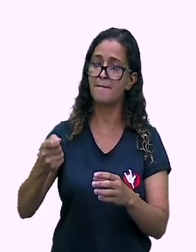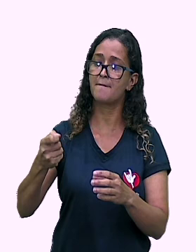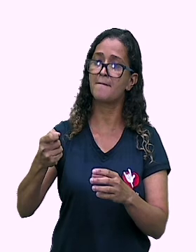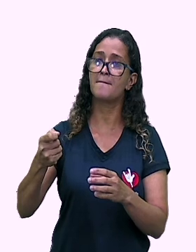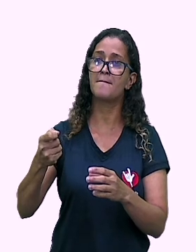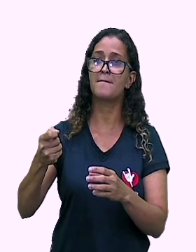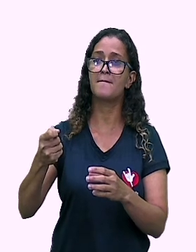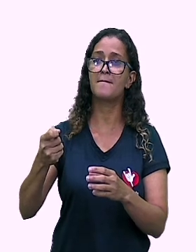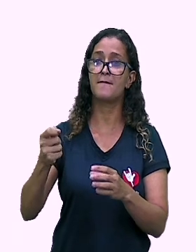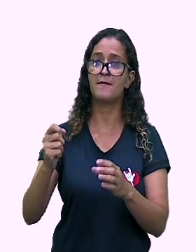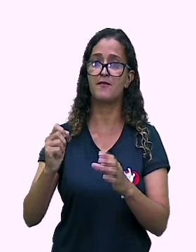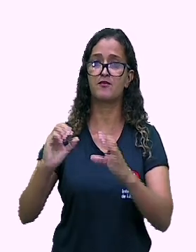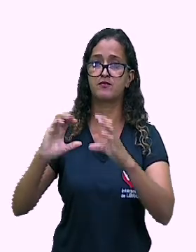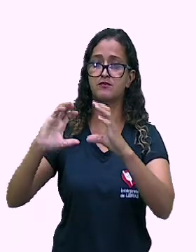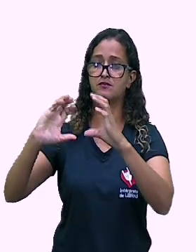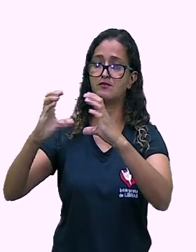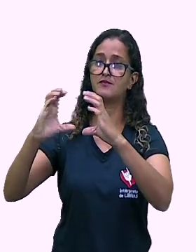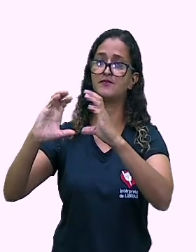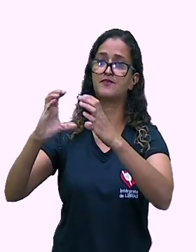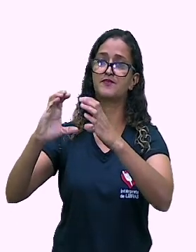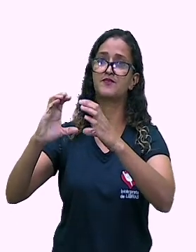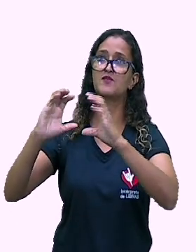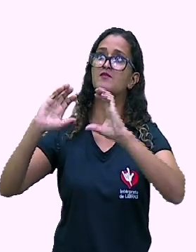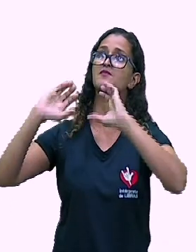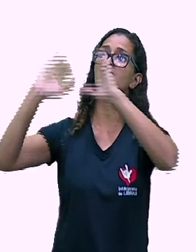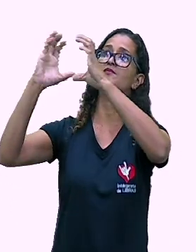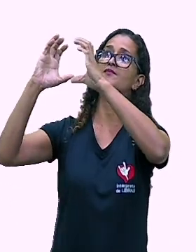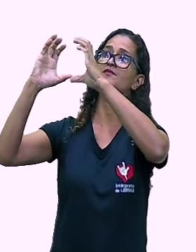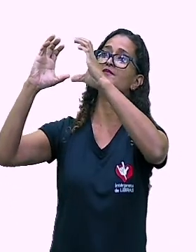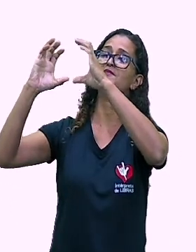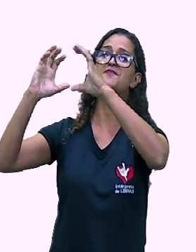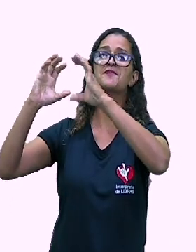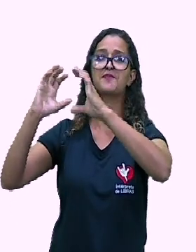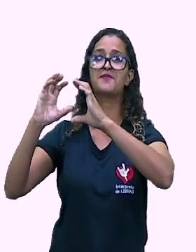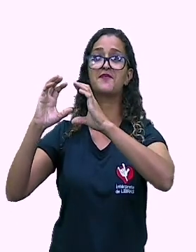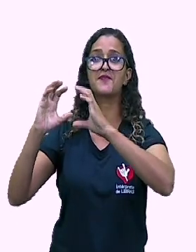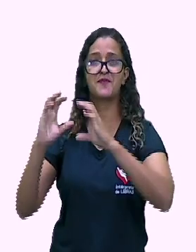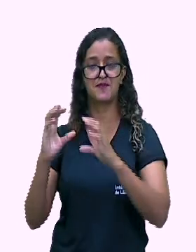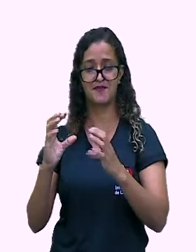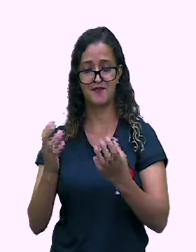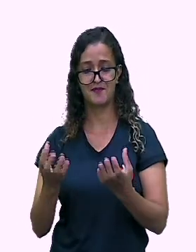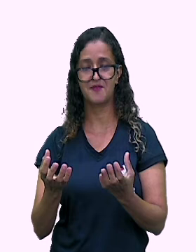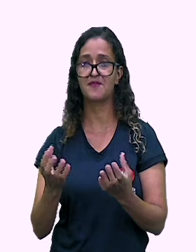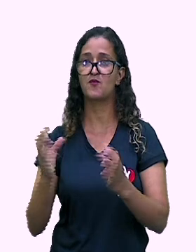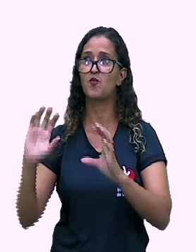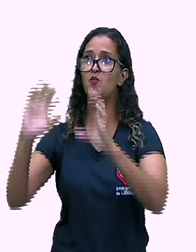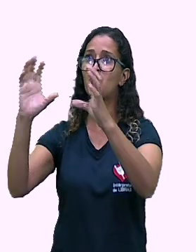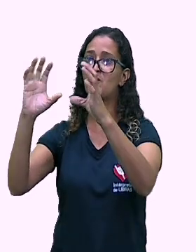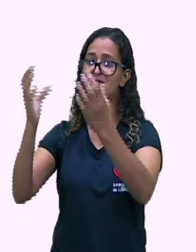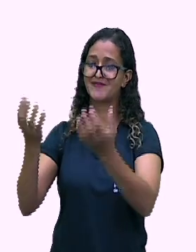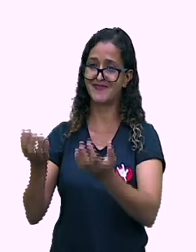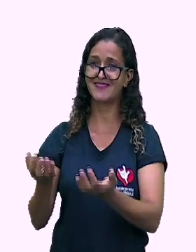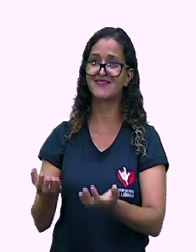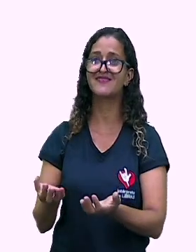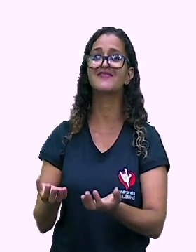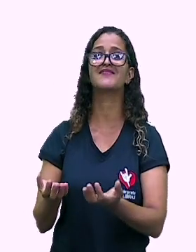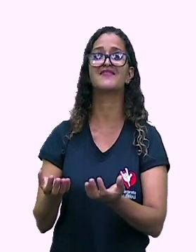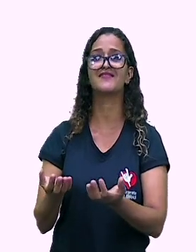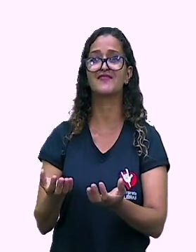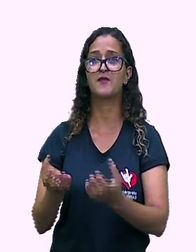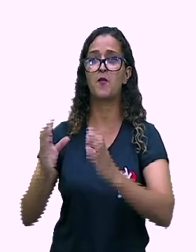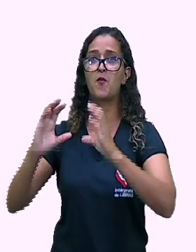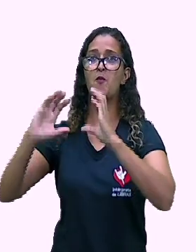você tem uma bola e você joga a bola para cima, ela vai retornar, ela vai